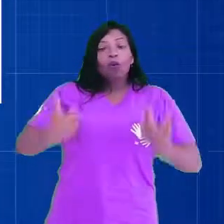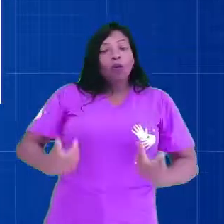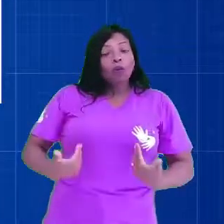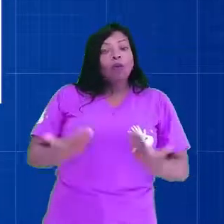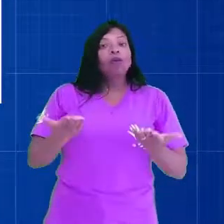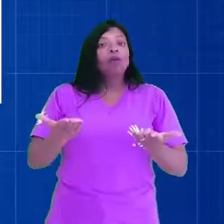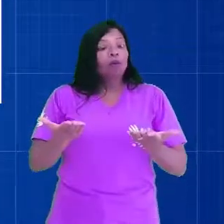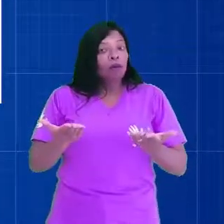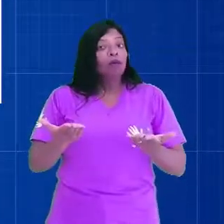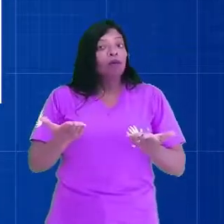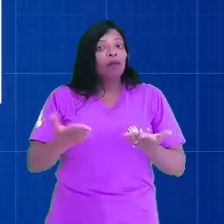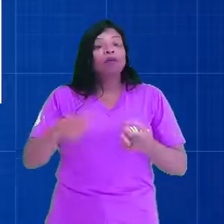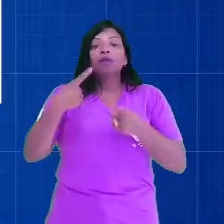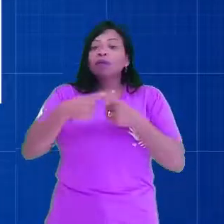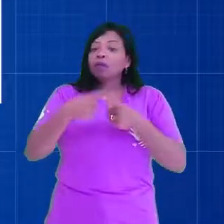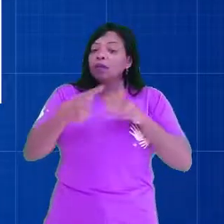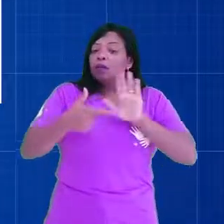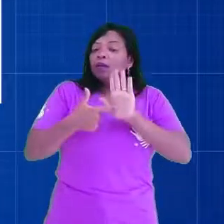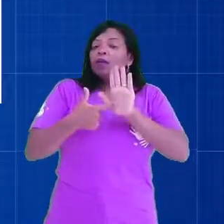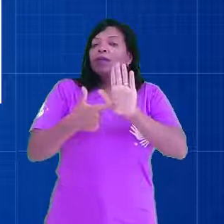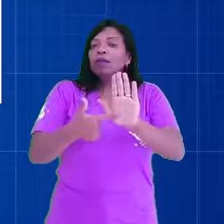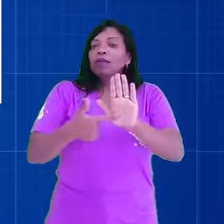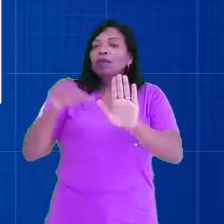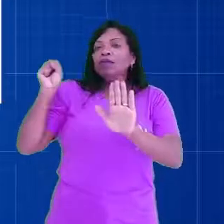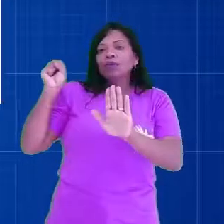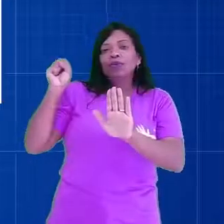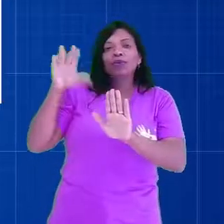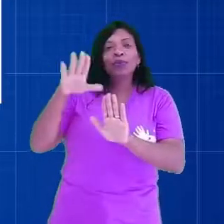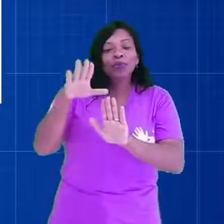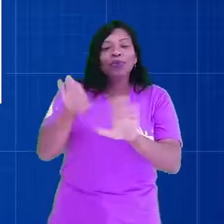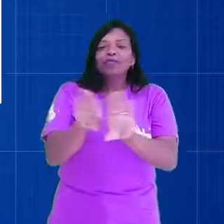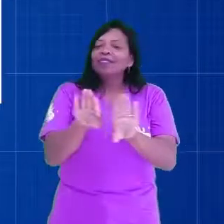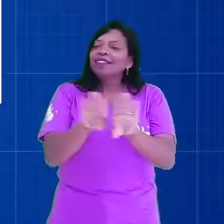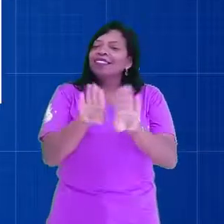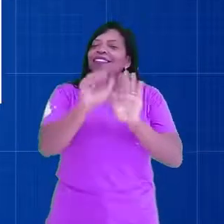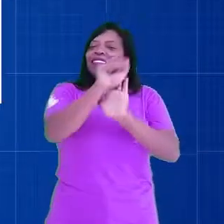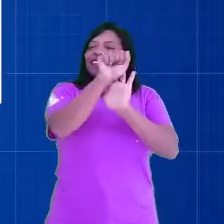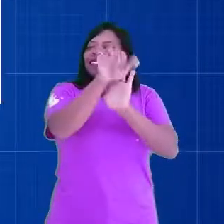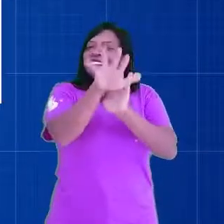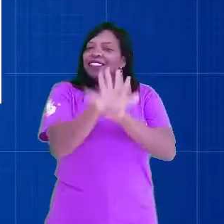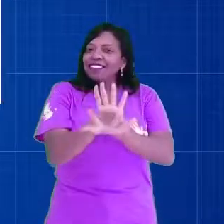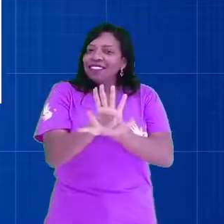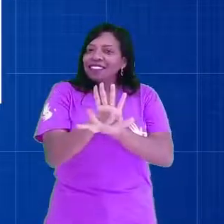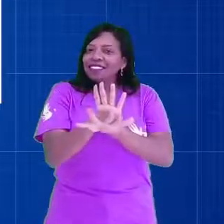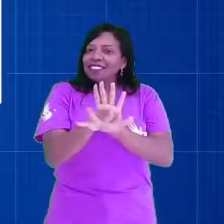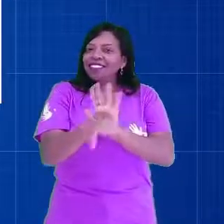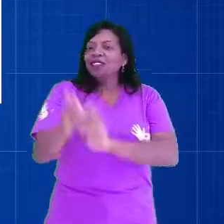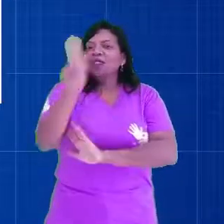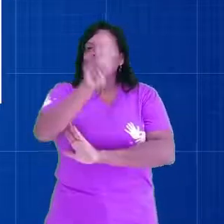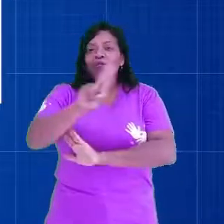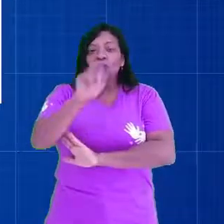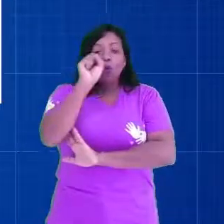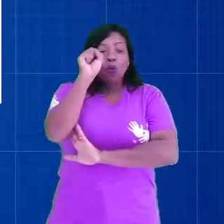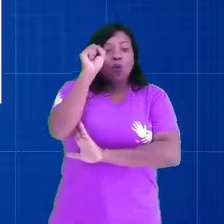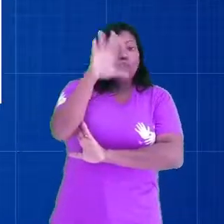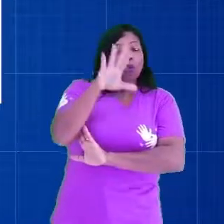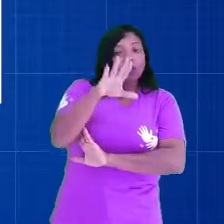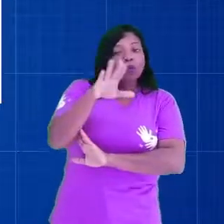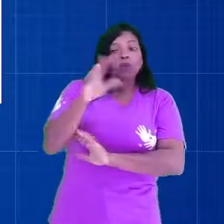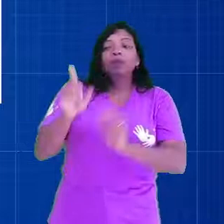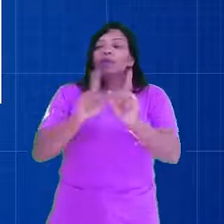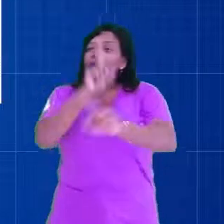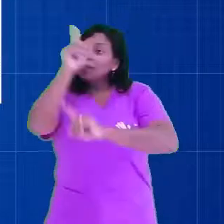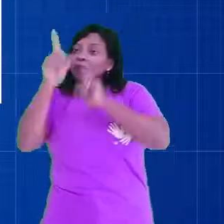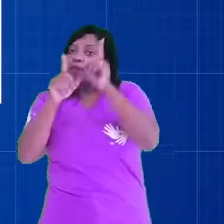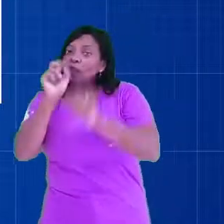que ali a gente está percebendo luz e sombra, utilizando fontes de luz artificial